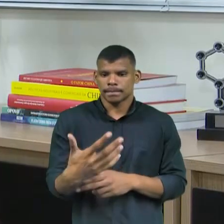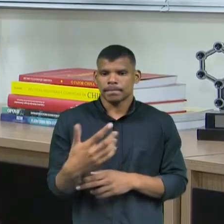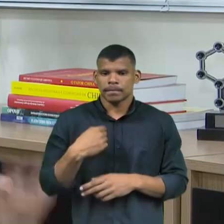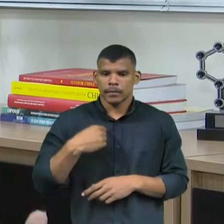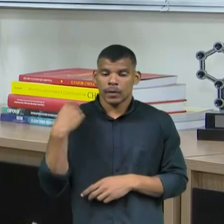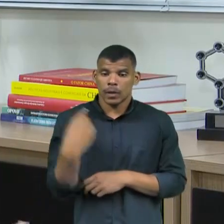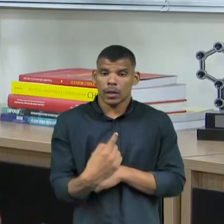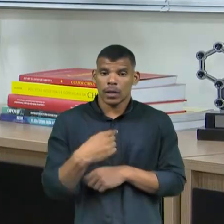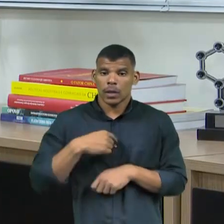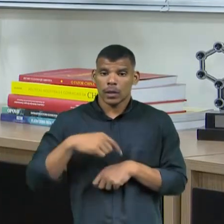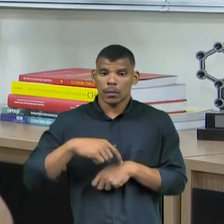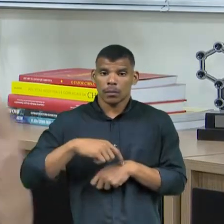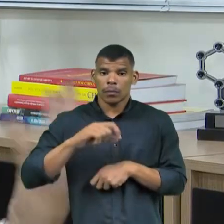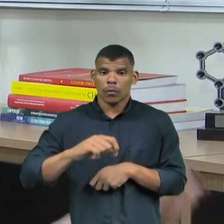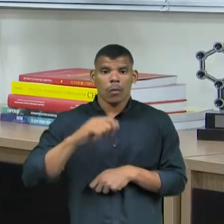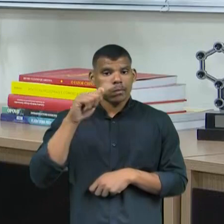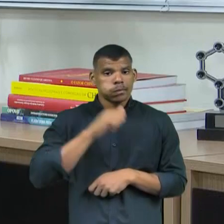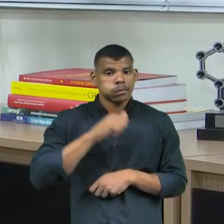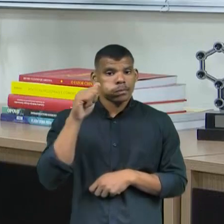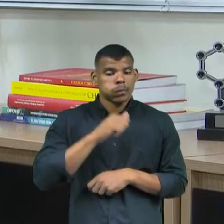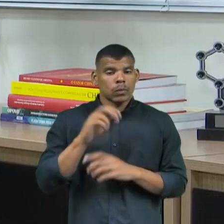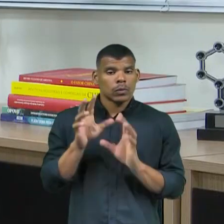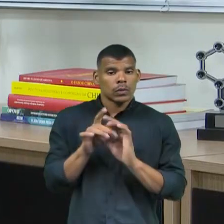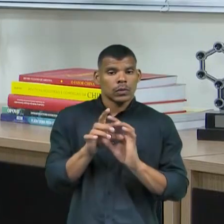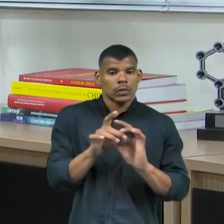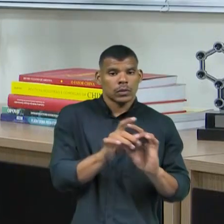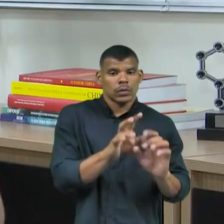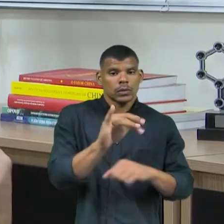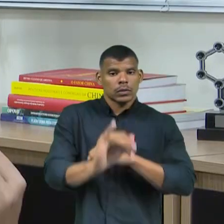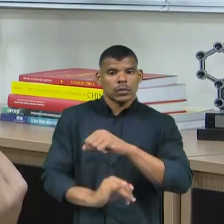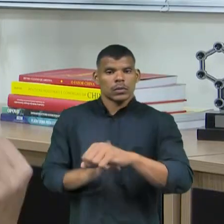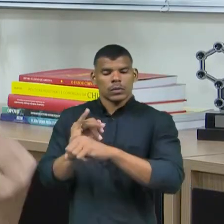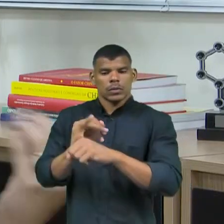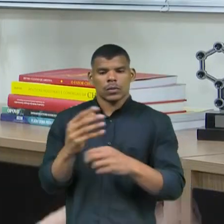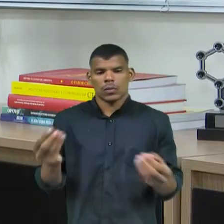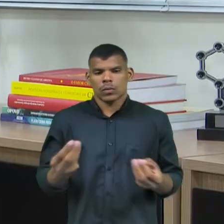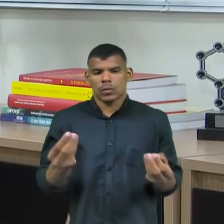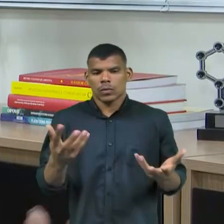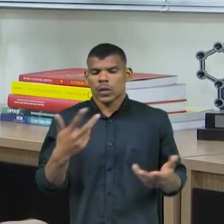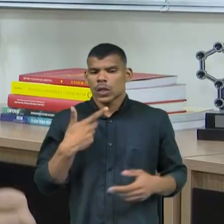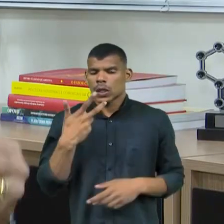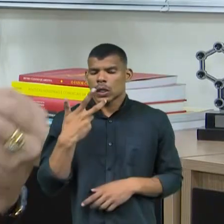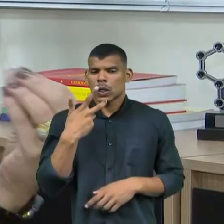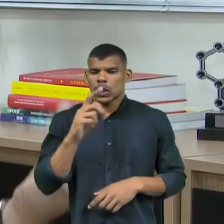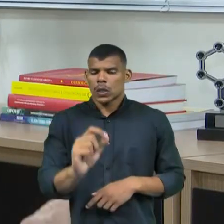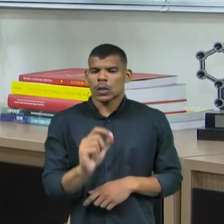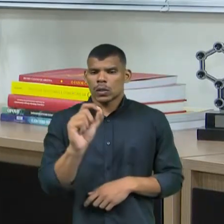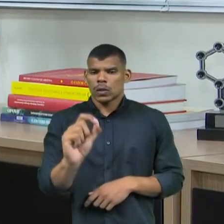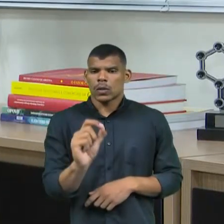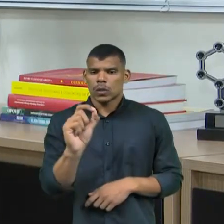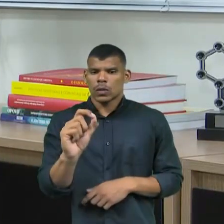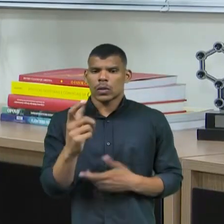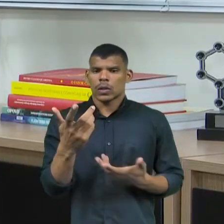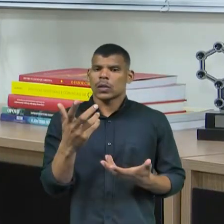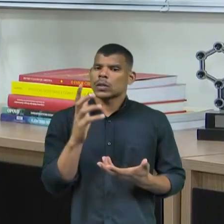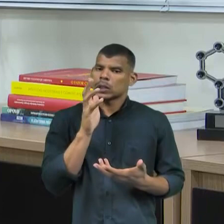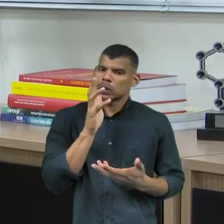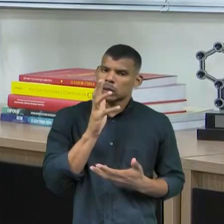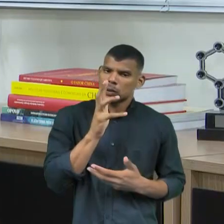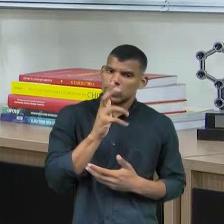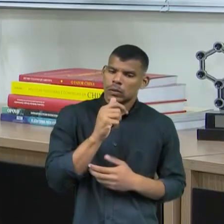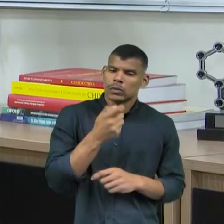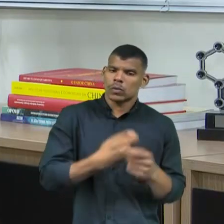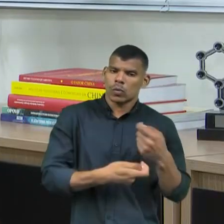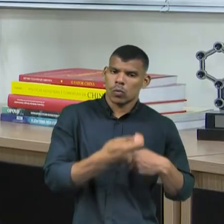momento de análise desse cenário internacional, em que se fala bastante em uma desaceleração da